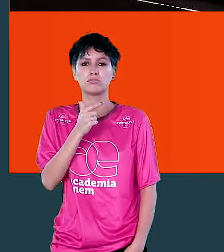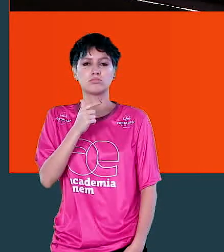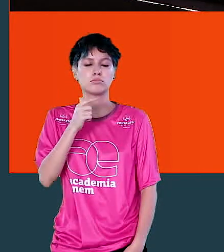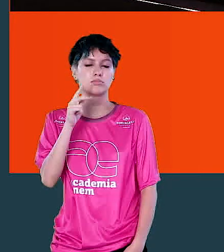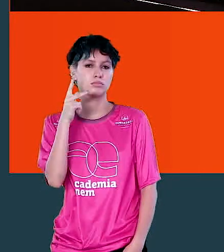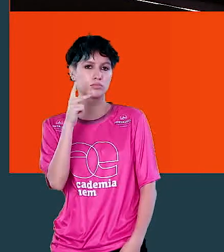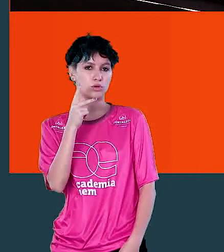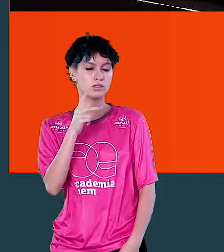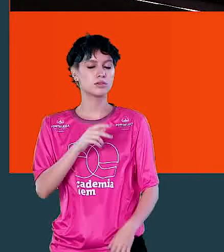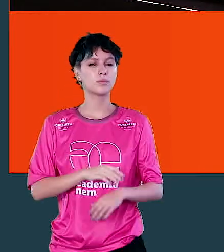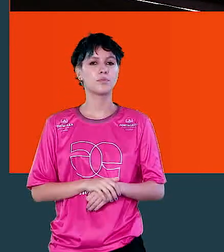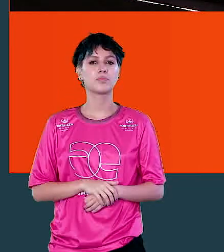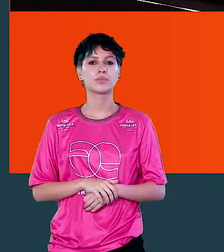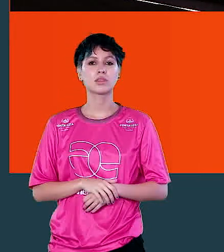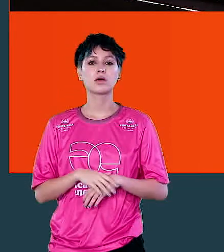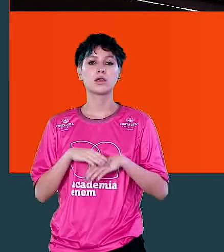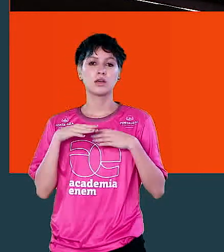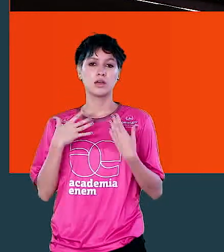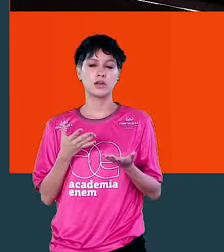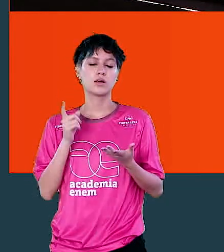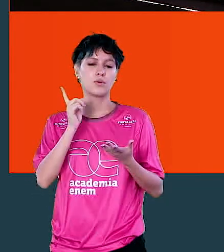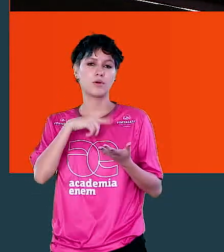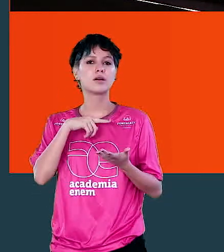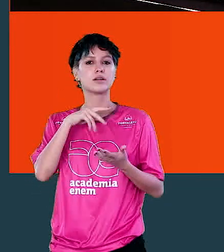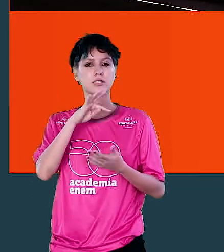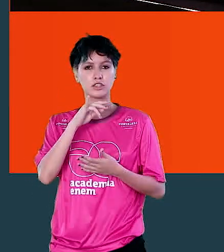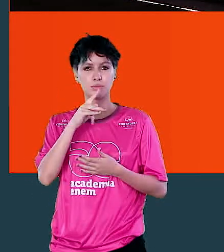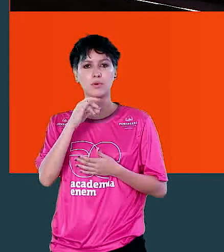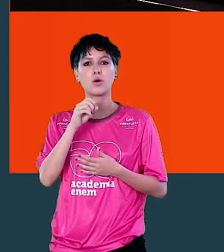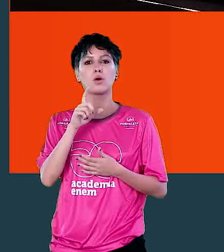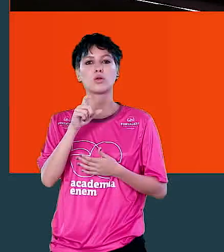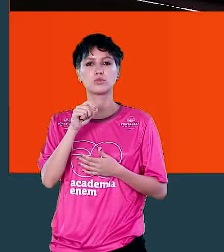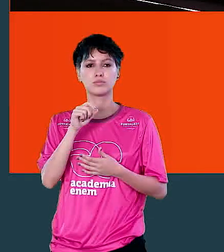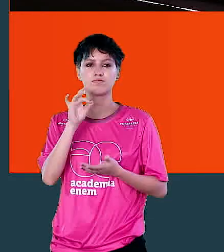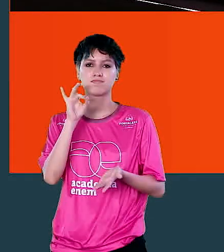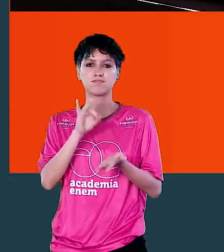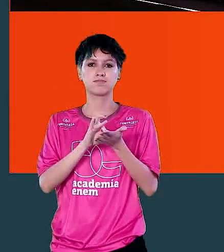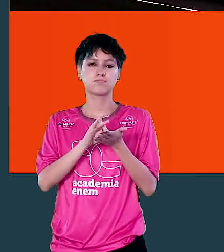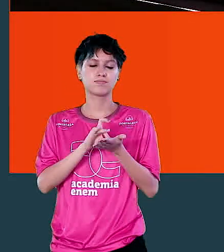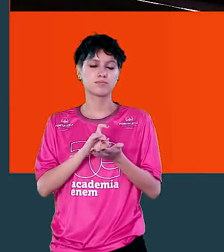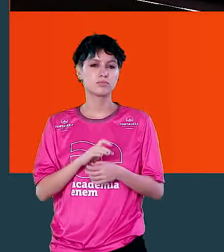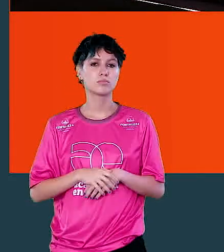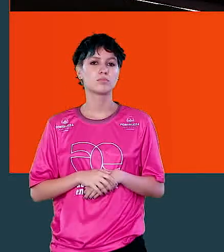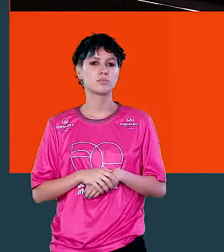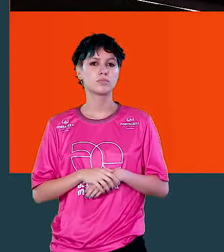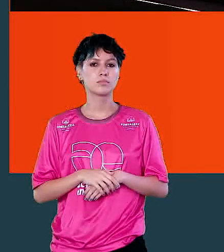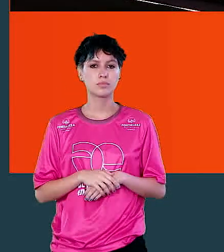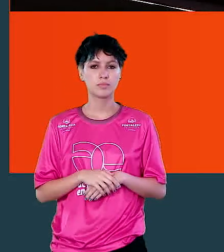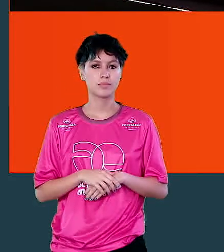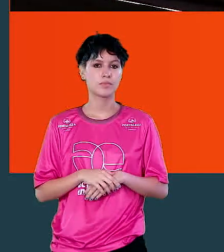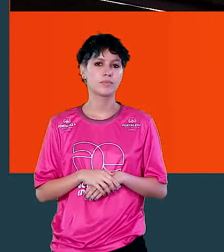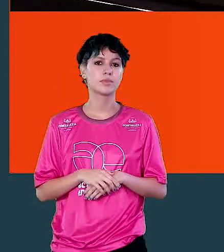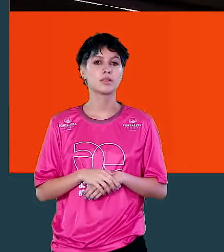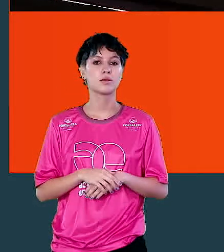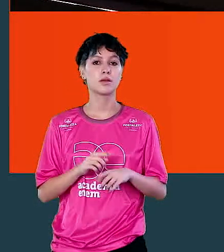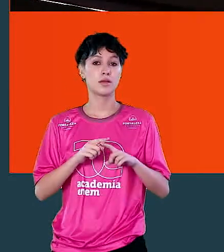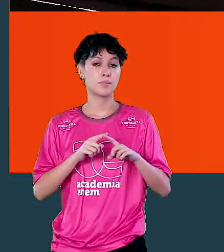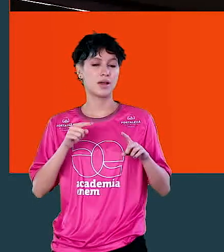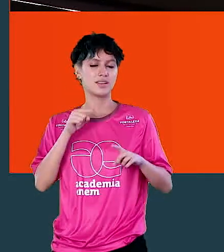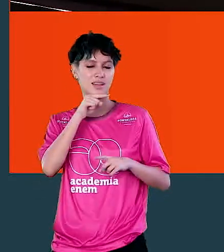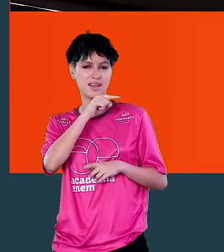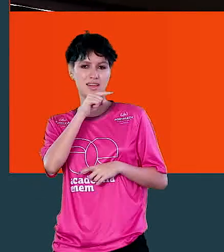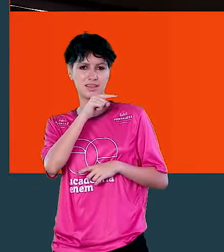só podia ser o quê? Dipolo permanente. Mas essa molécula aqui tem H junto com o